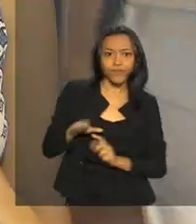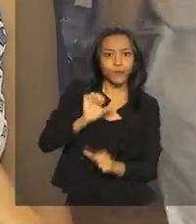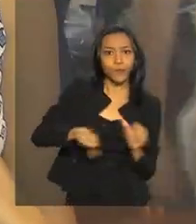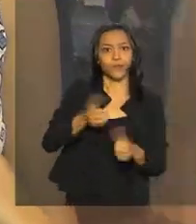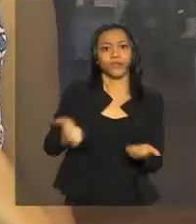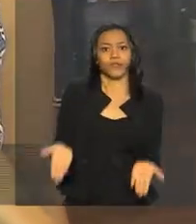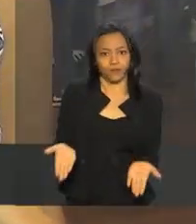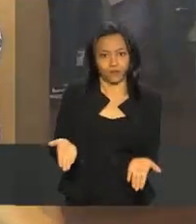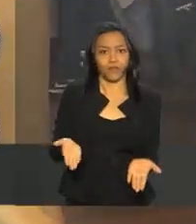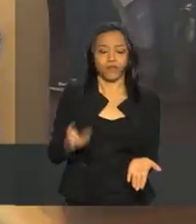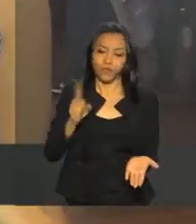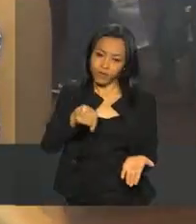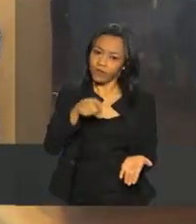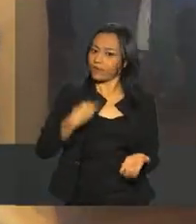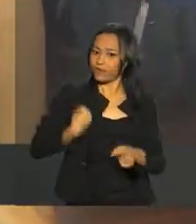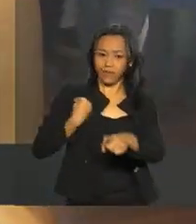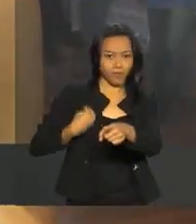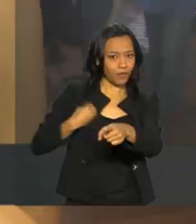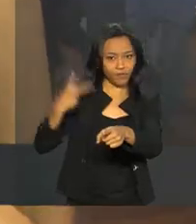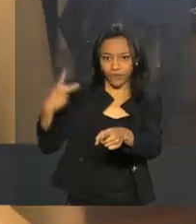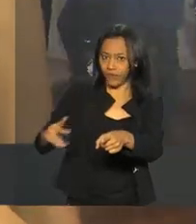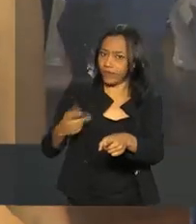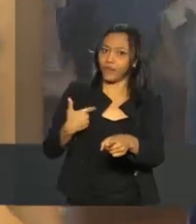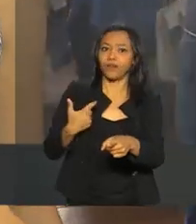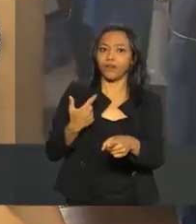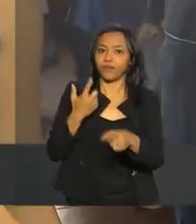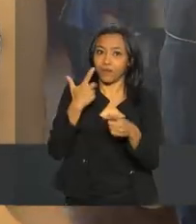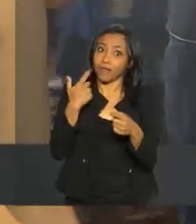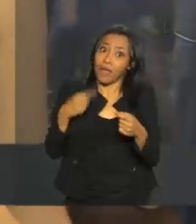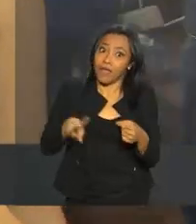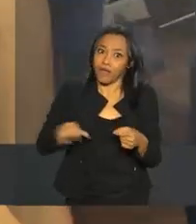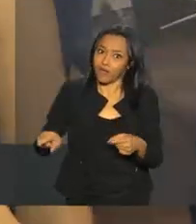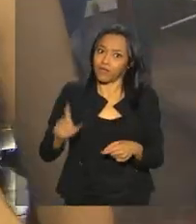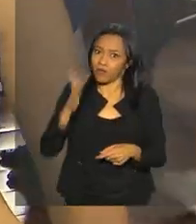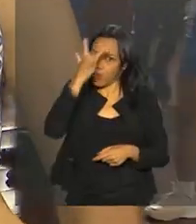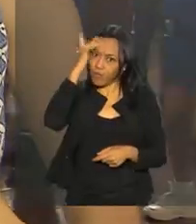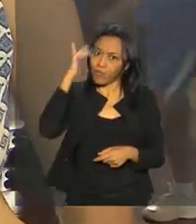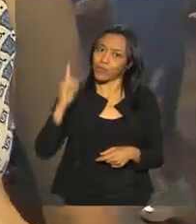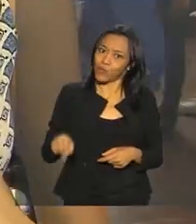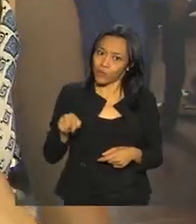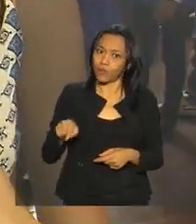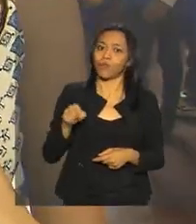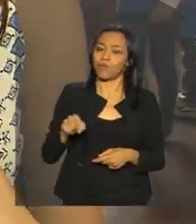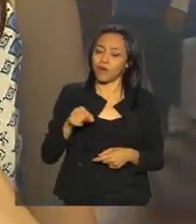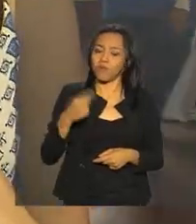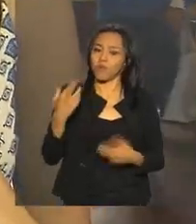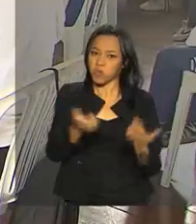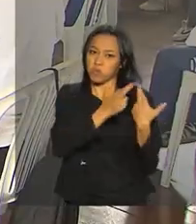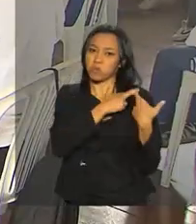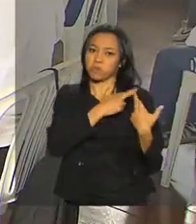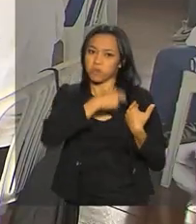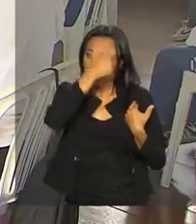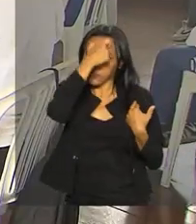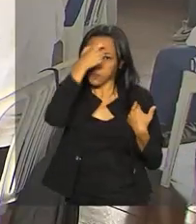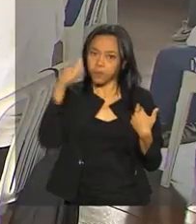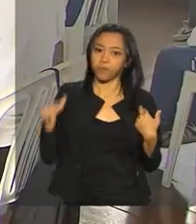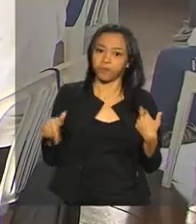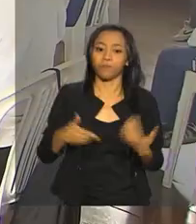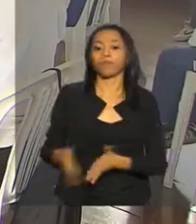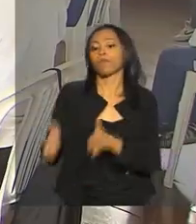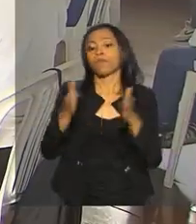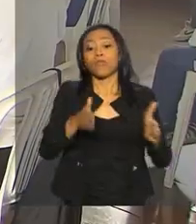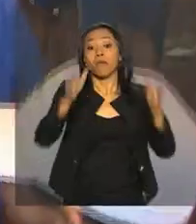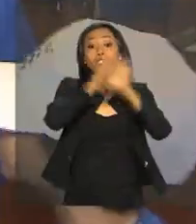certeza isso vai ficar para a vida inteira dela. Vamos ver, ela vai ser um ser humano muito responsável. Para marcar o lançamento